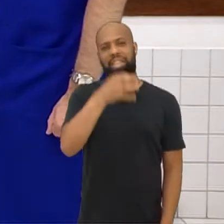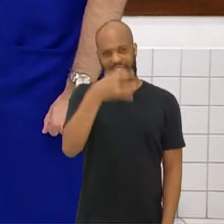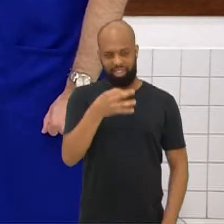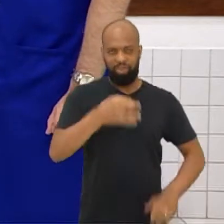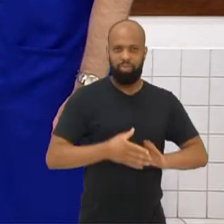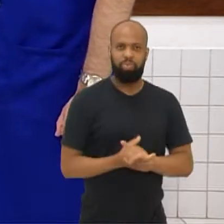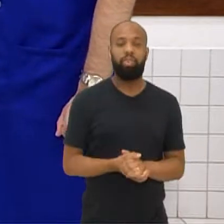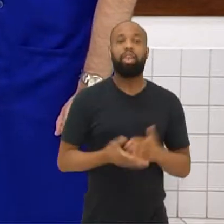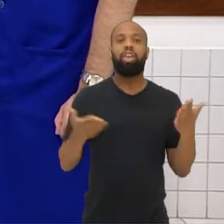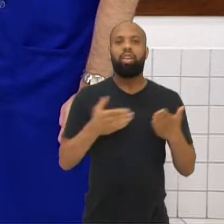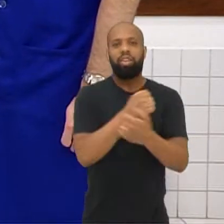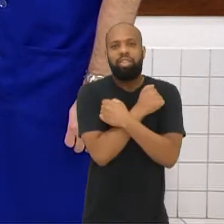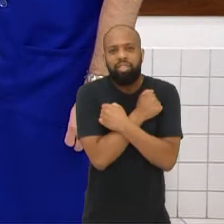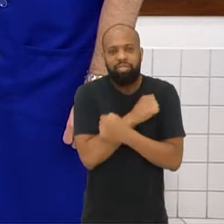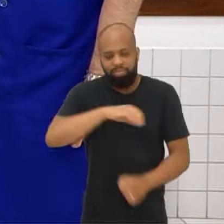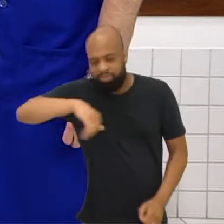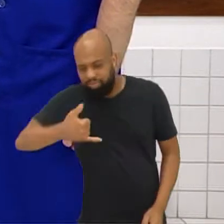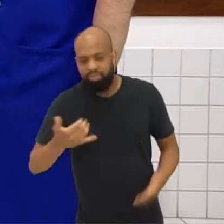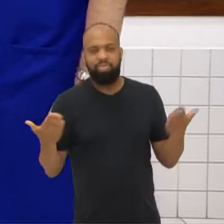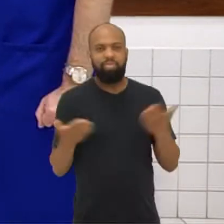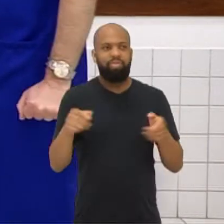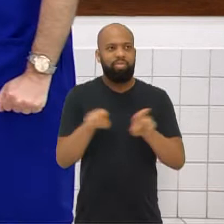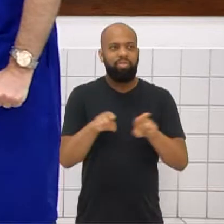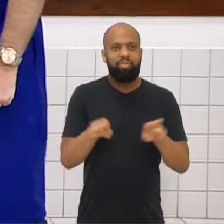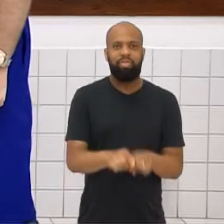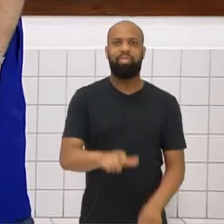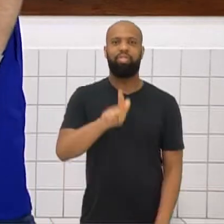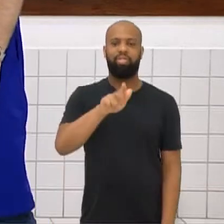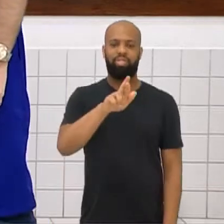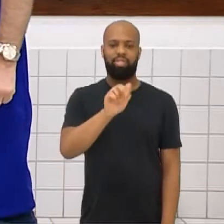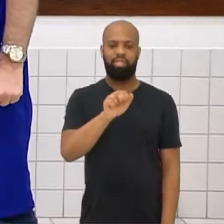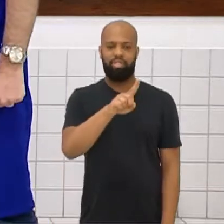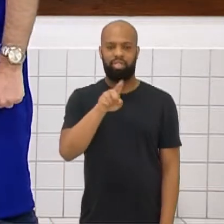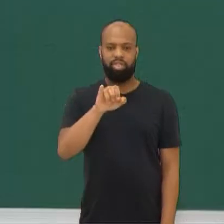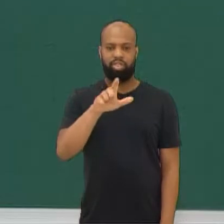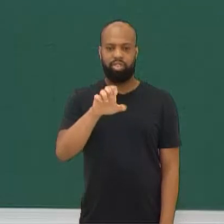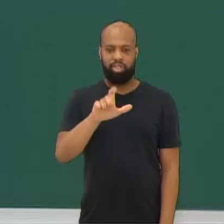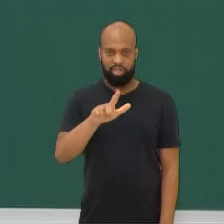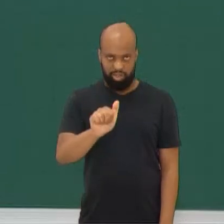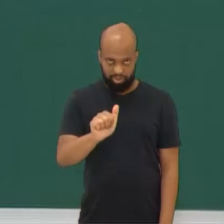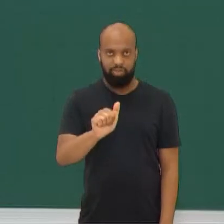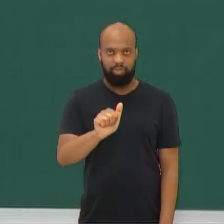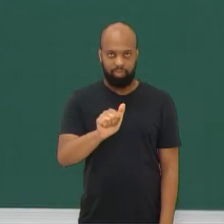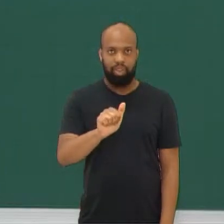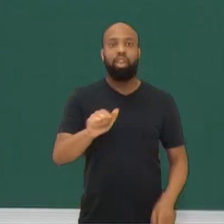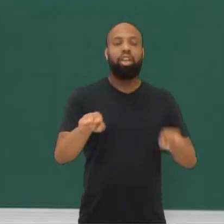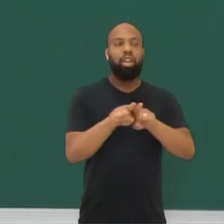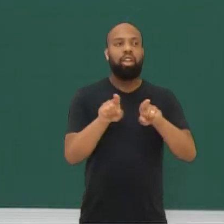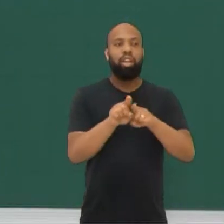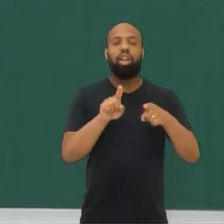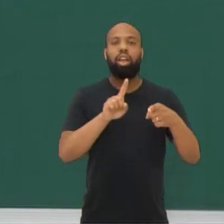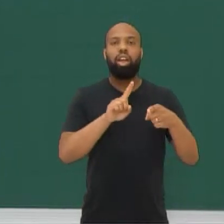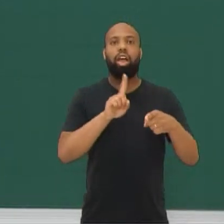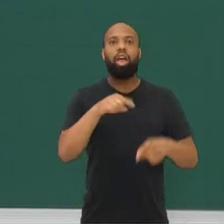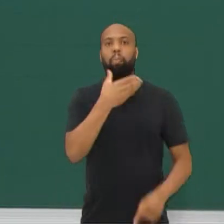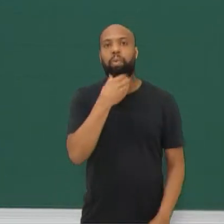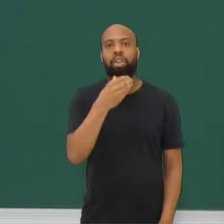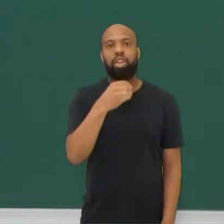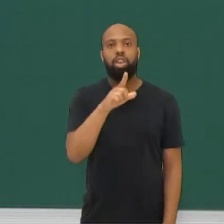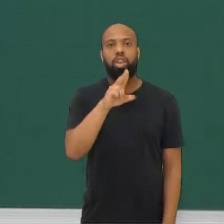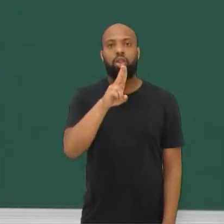só, mandar um abraço aqui para Graziela, do Colégio Dário Veloso, o Luiz